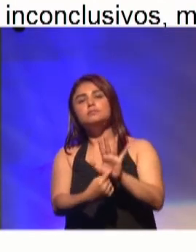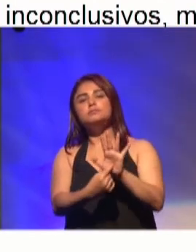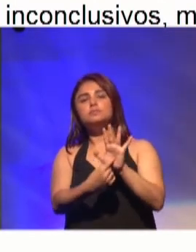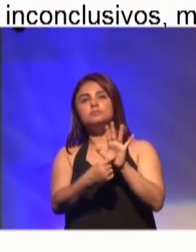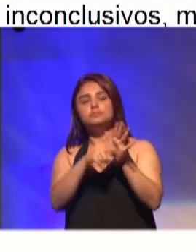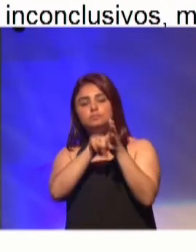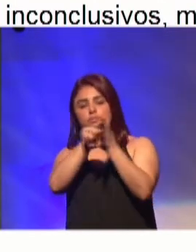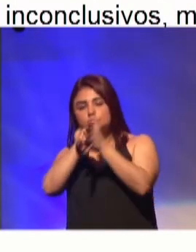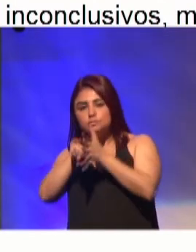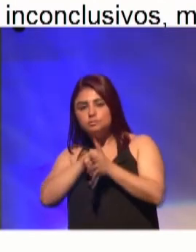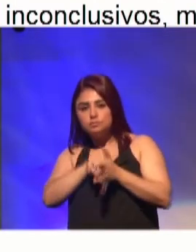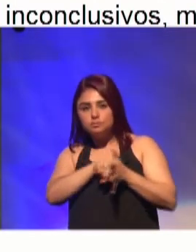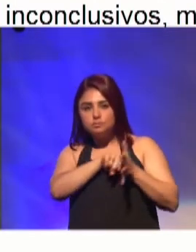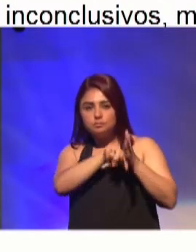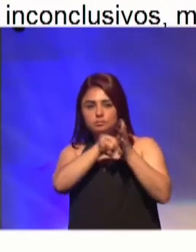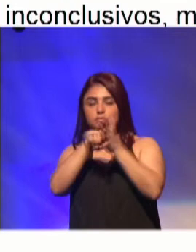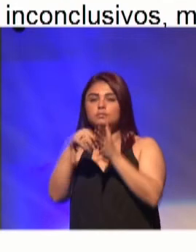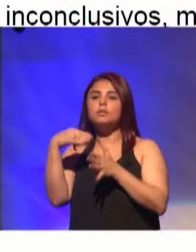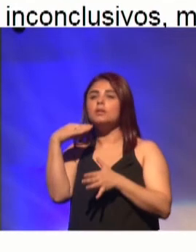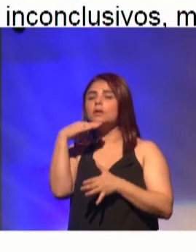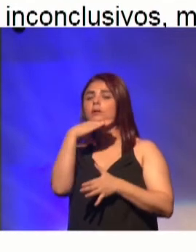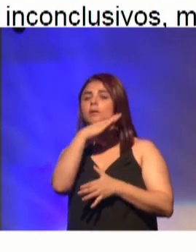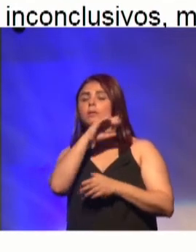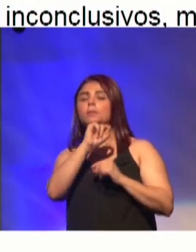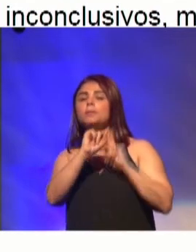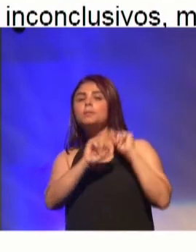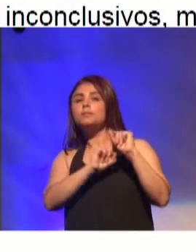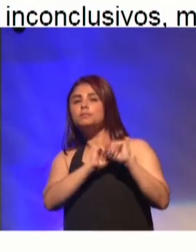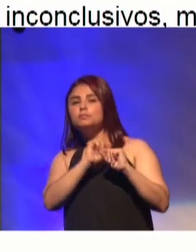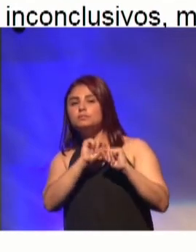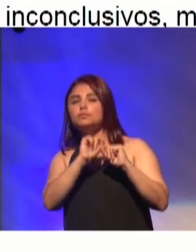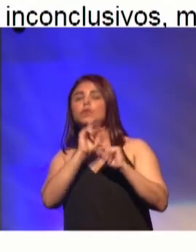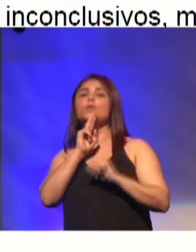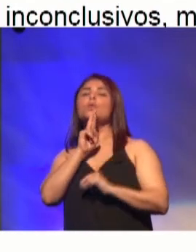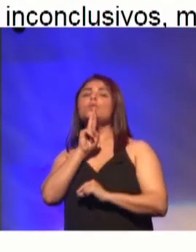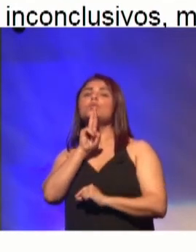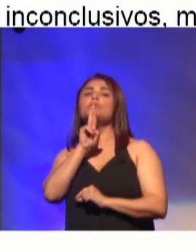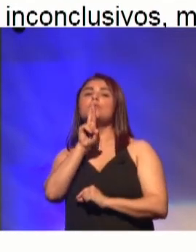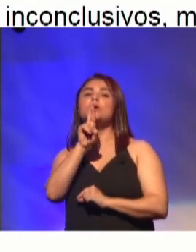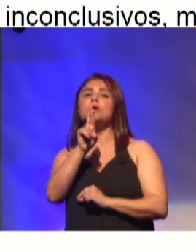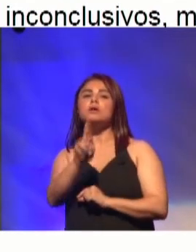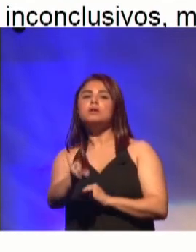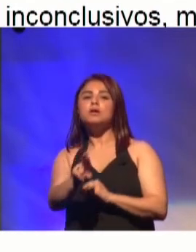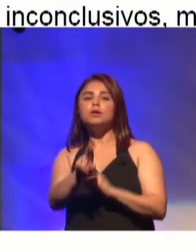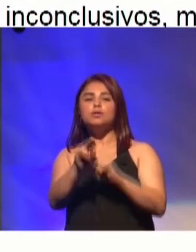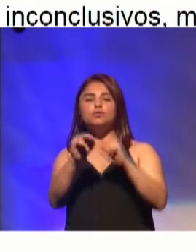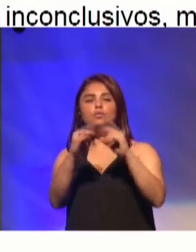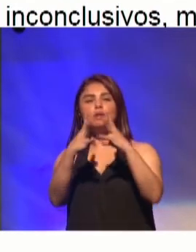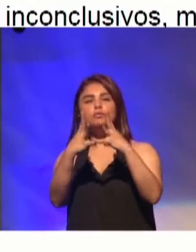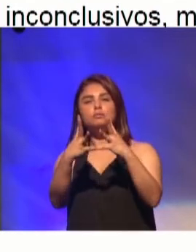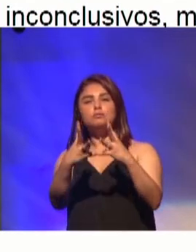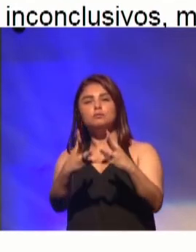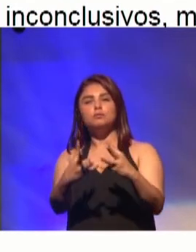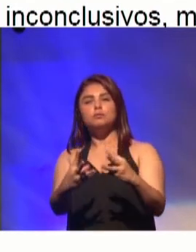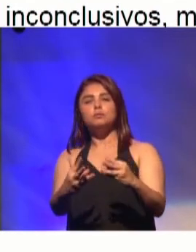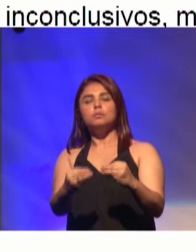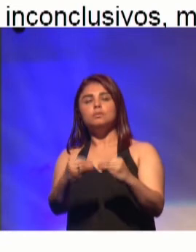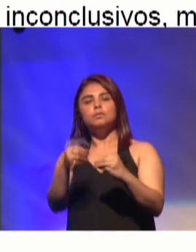nos estudos experimentais foram observados um resultado analgésico importante,